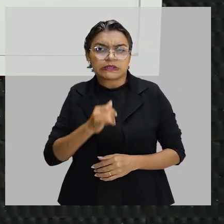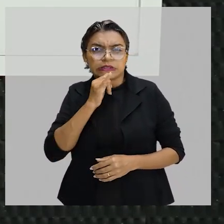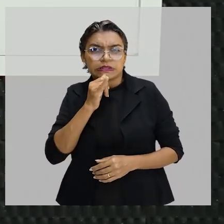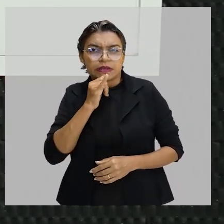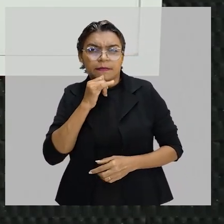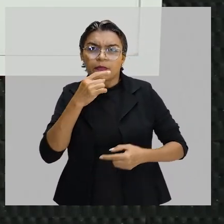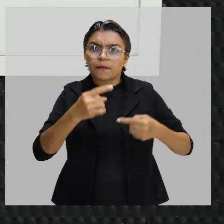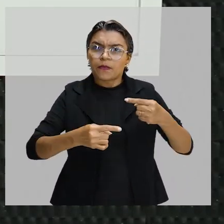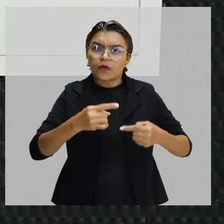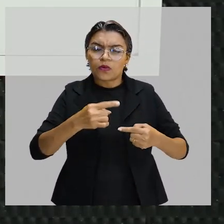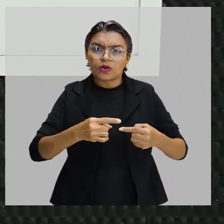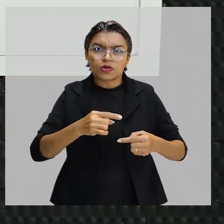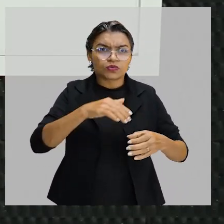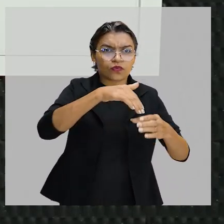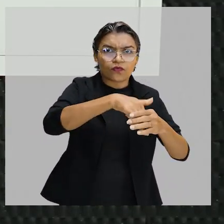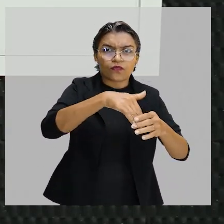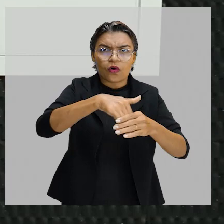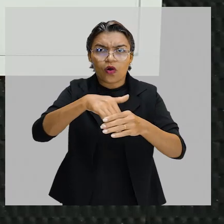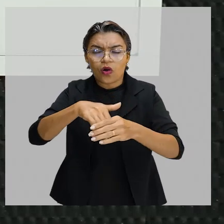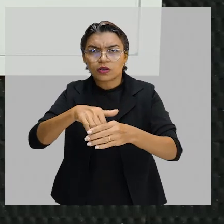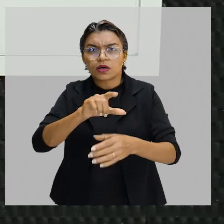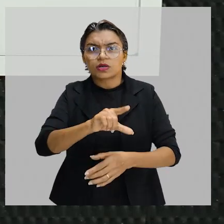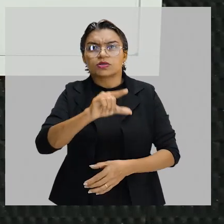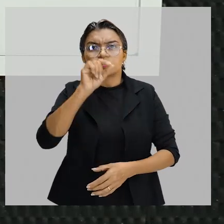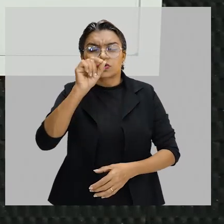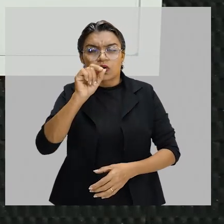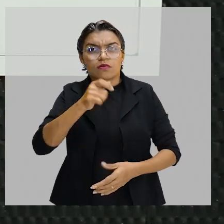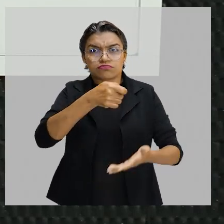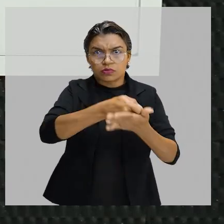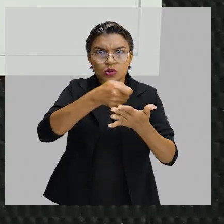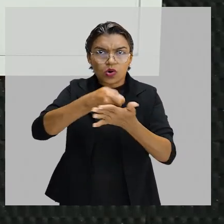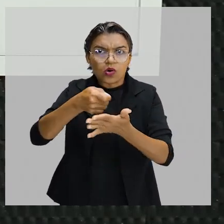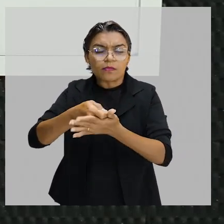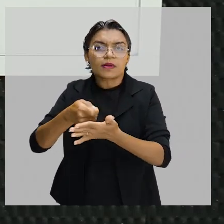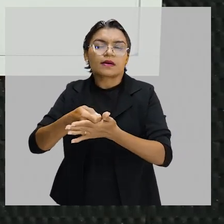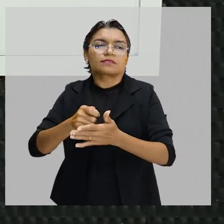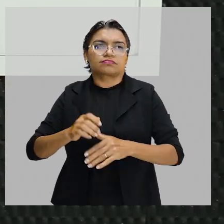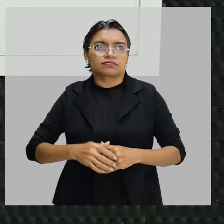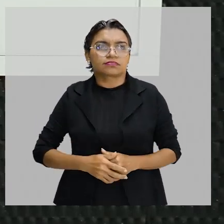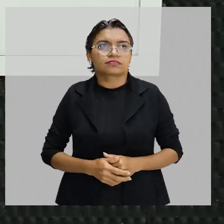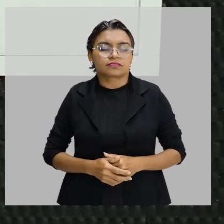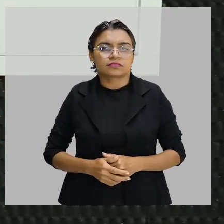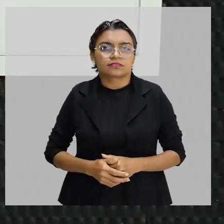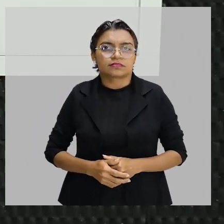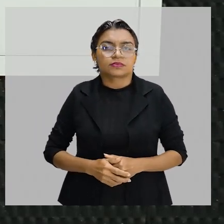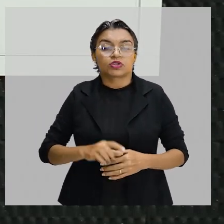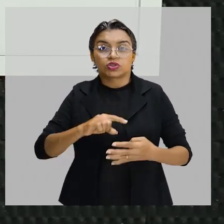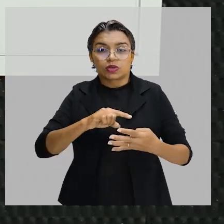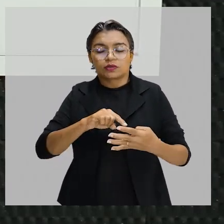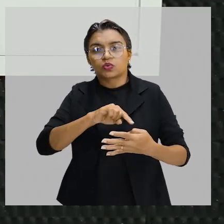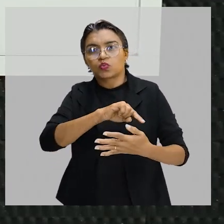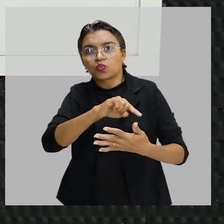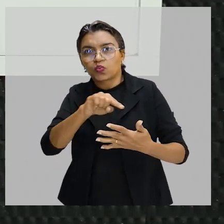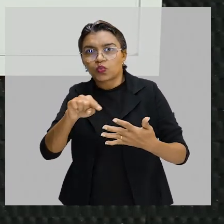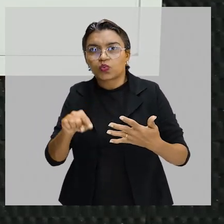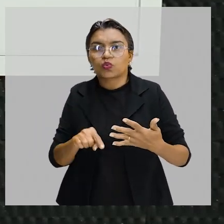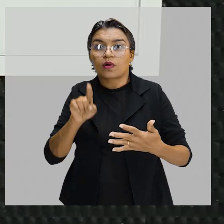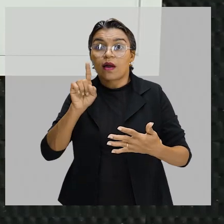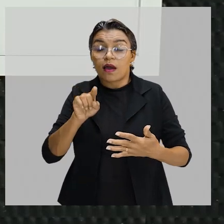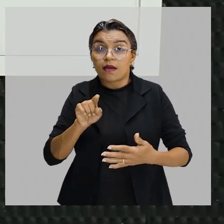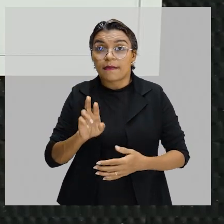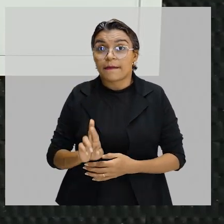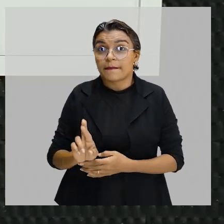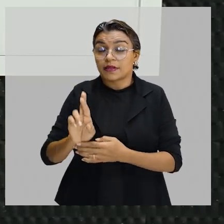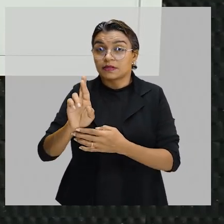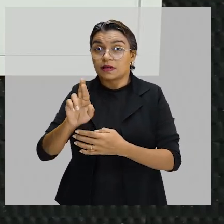Olha aqui, direcionado a estes representantes no processo